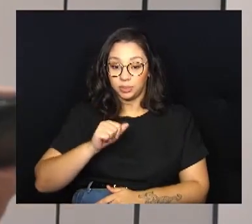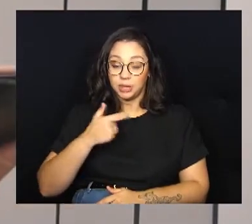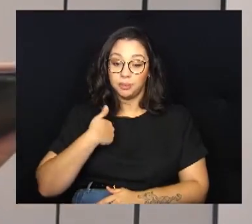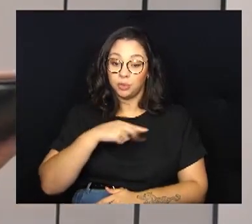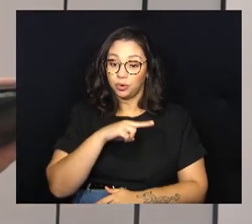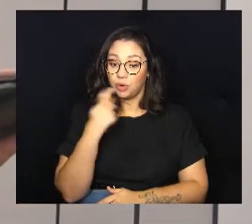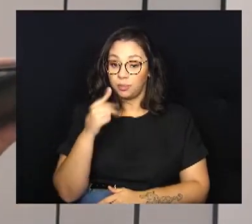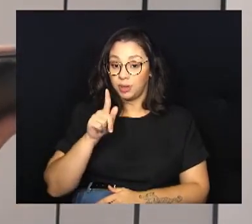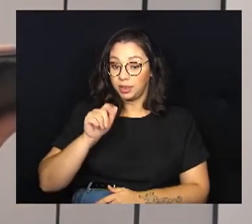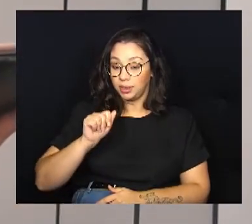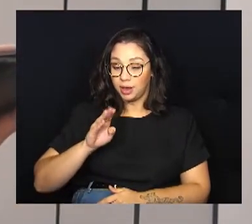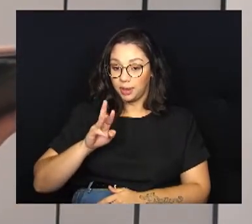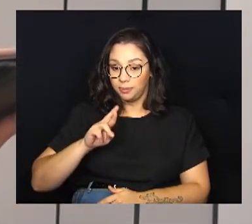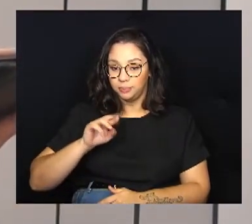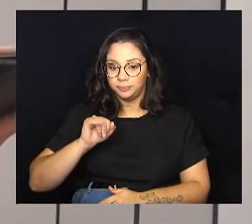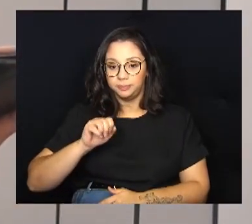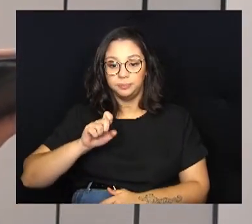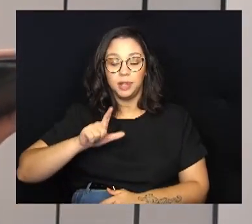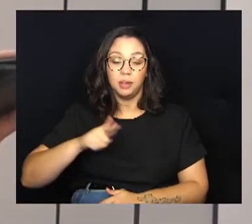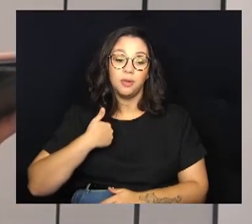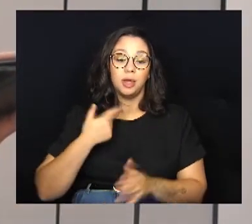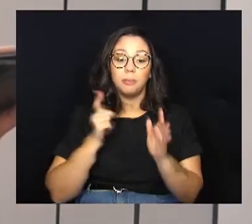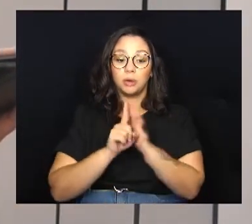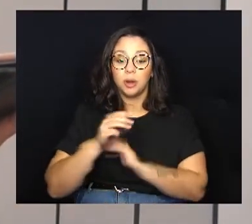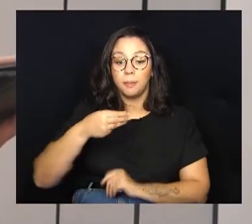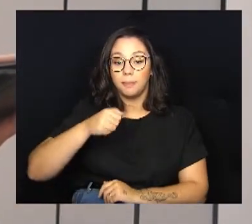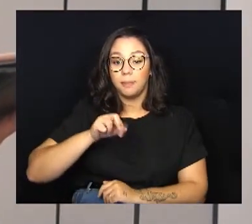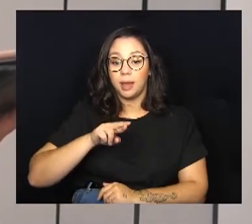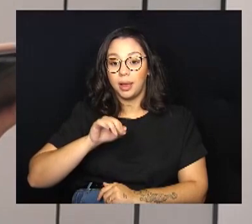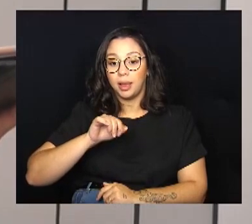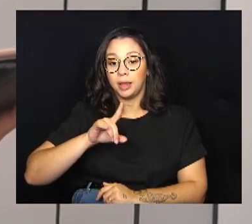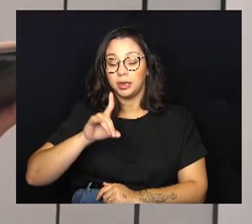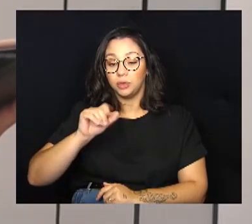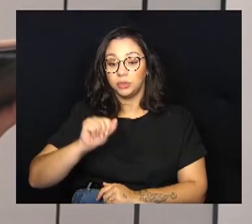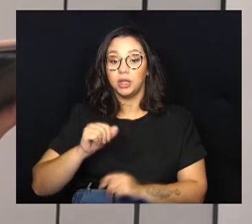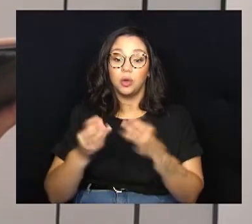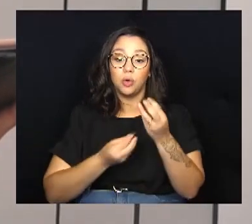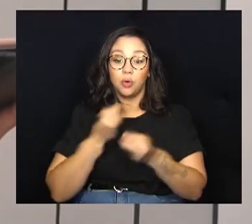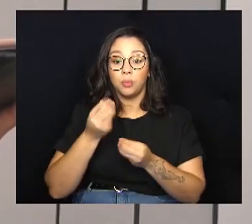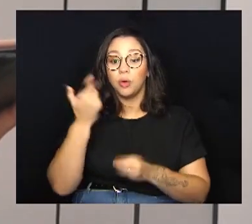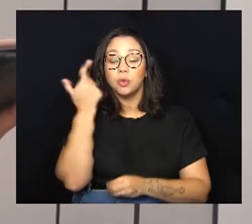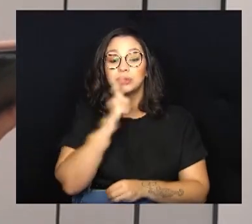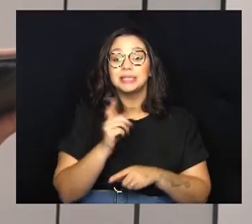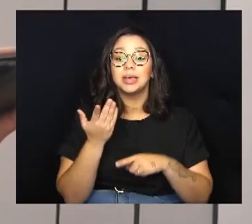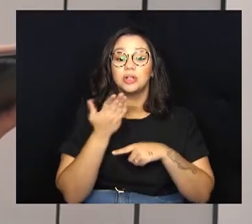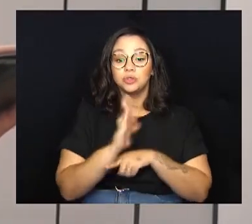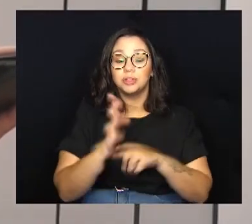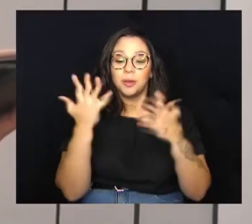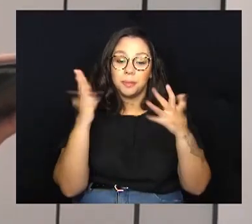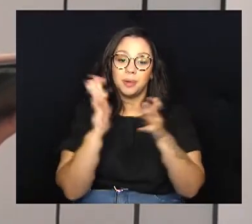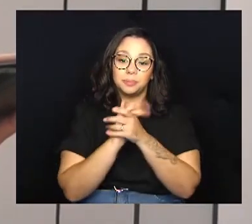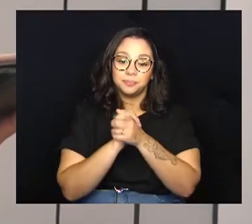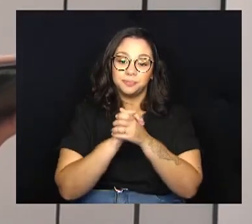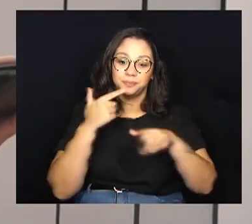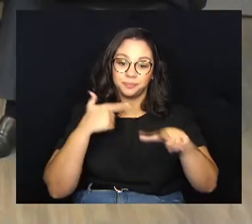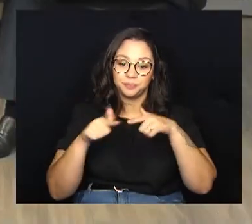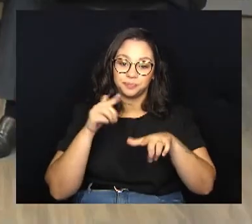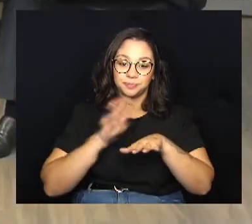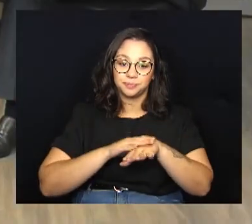vai? Ele vai, se ele quiser, de repente para uma comunidade terapêutica, para um tratamento, se ele aceitar um programa Recomeço, se ele